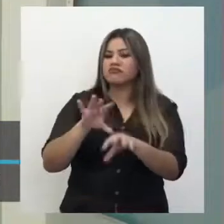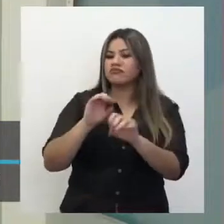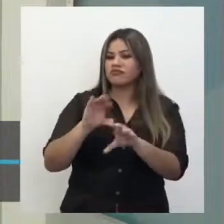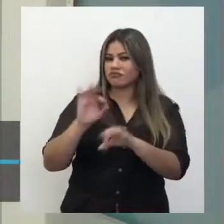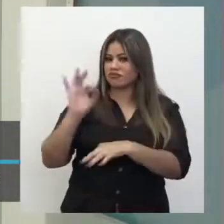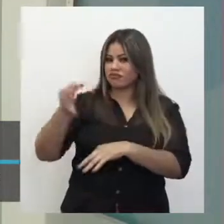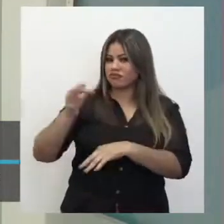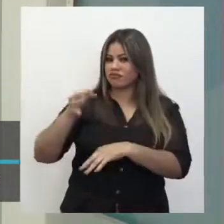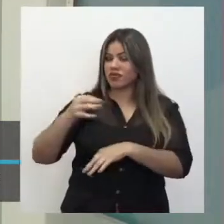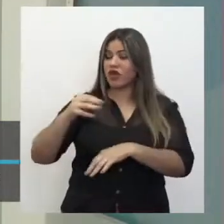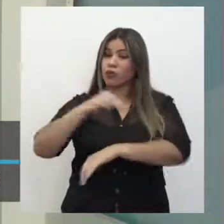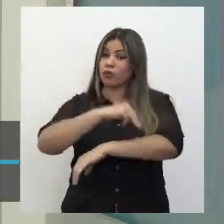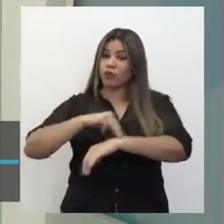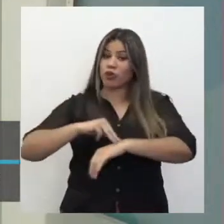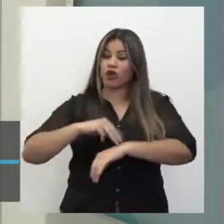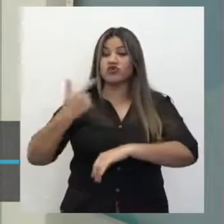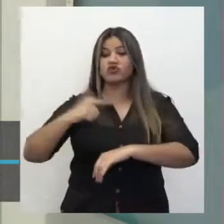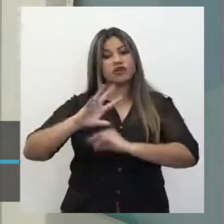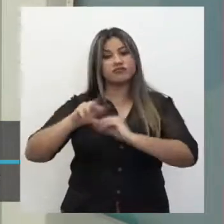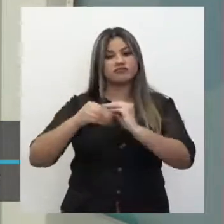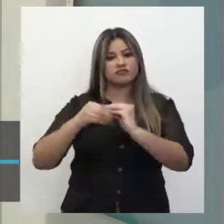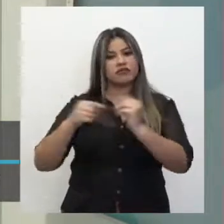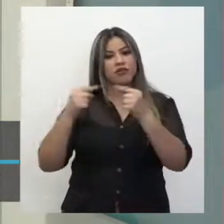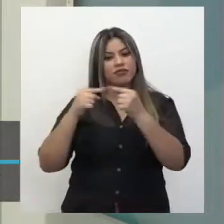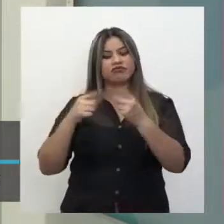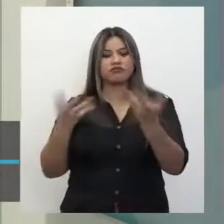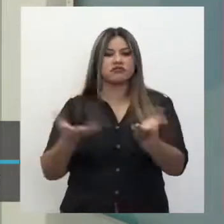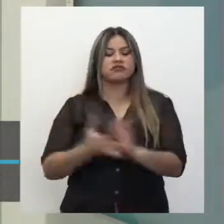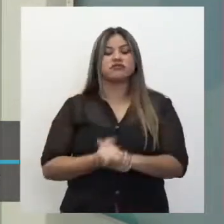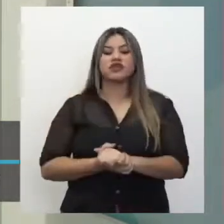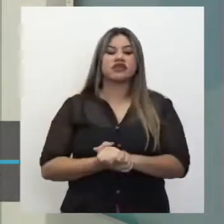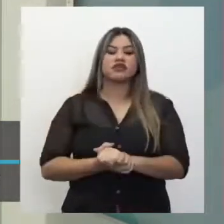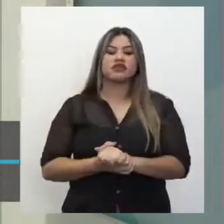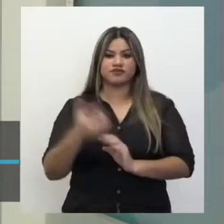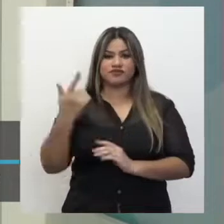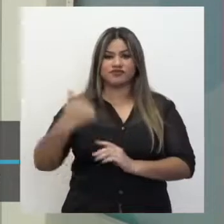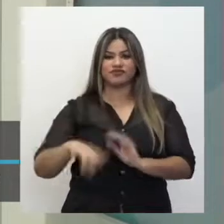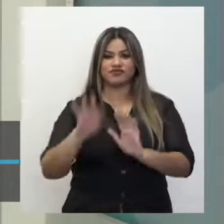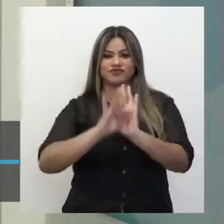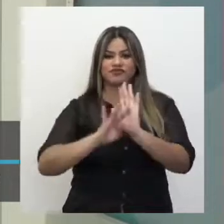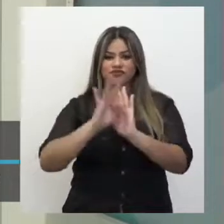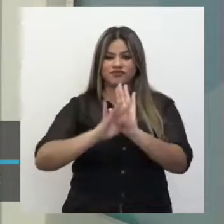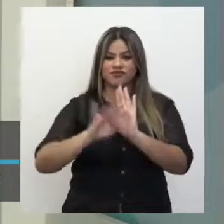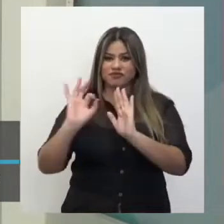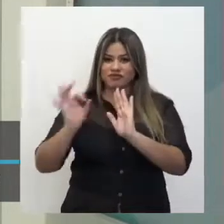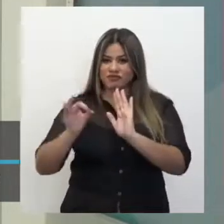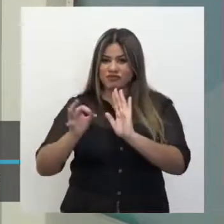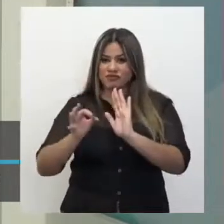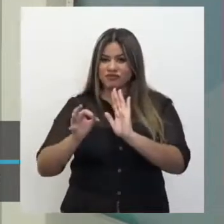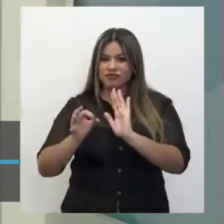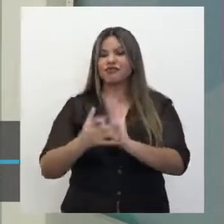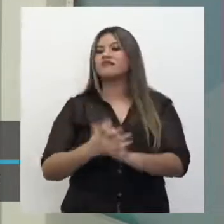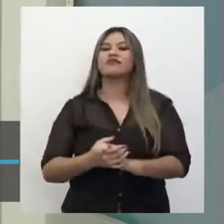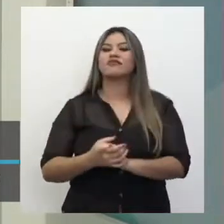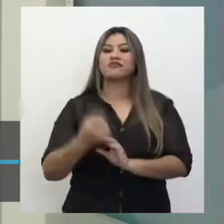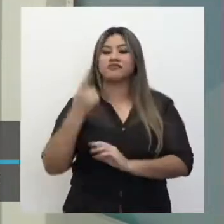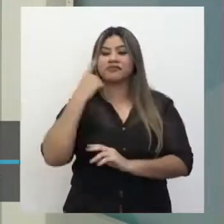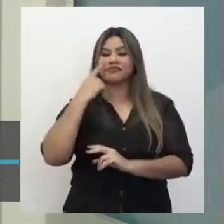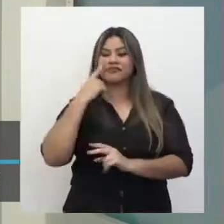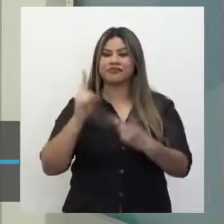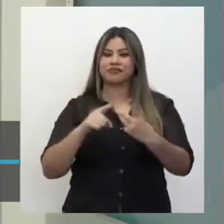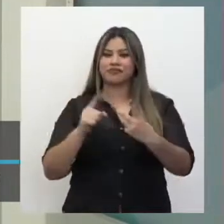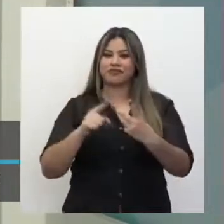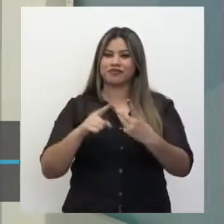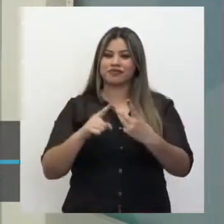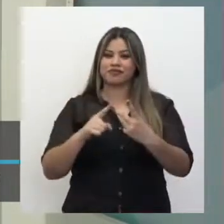não está escrito moral, mas é um comentário que soa como ensinamento. A gente tem o próximo agora, já na sequência, não tem? Vamos ouvir o segundo. Ó,